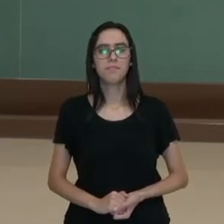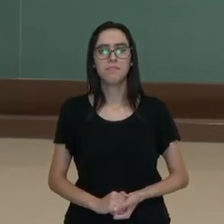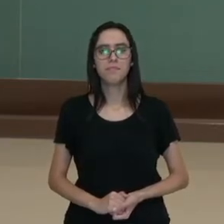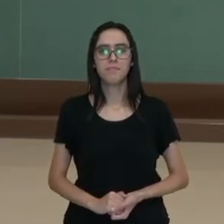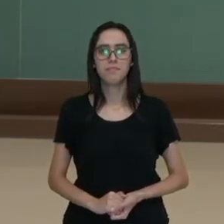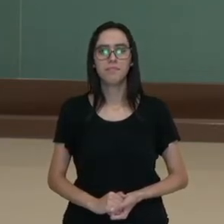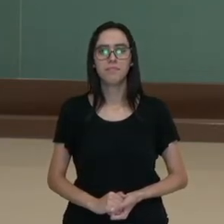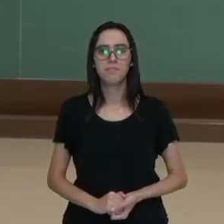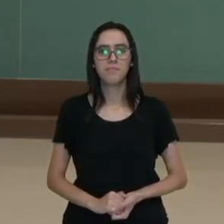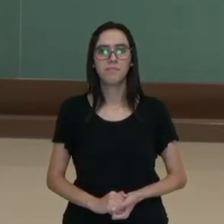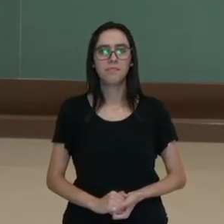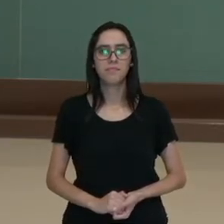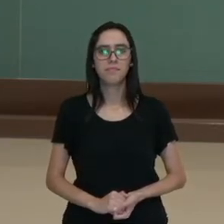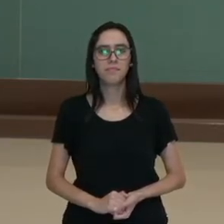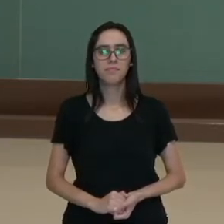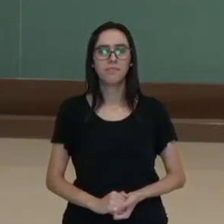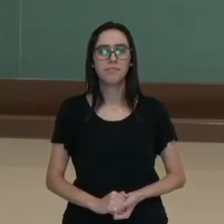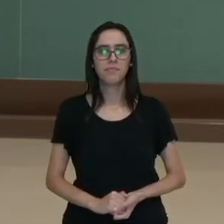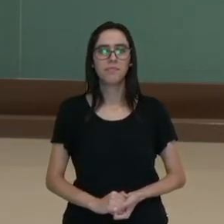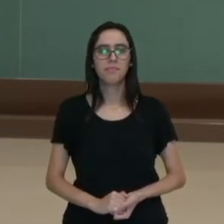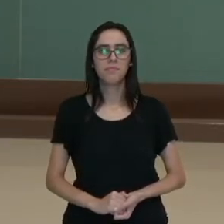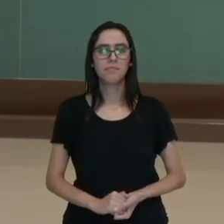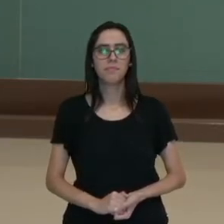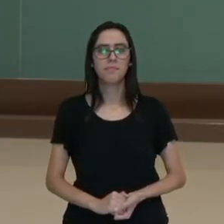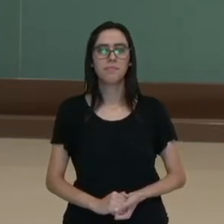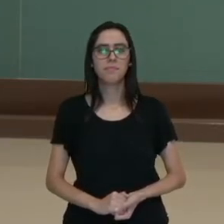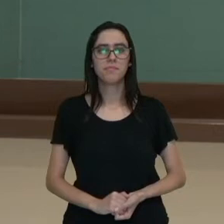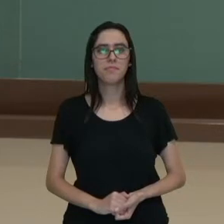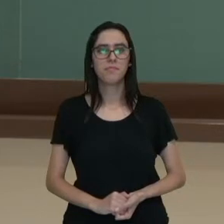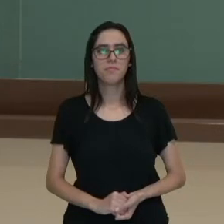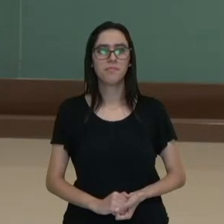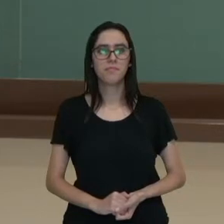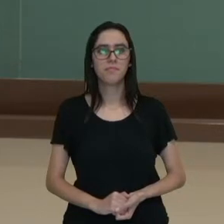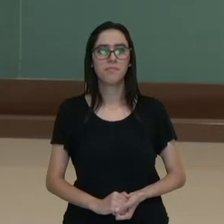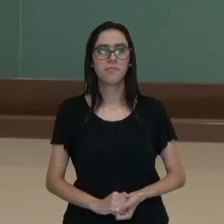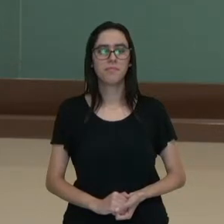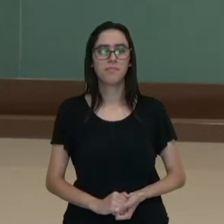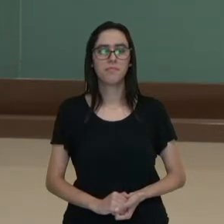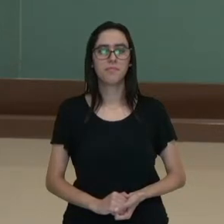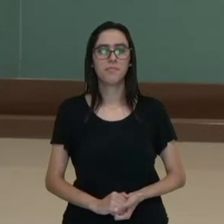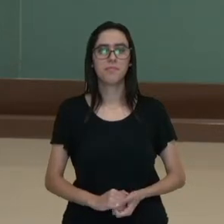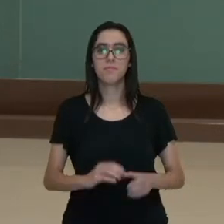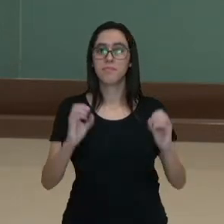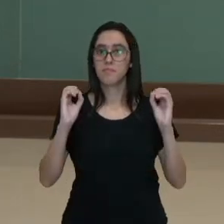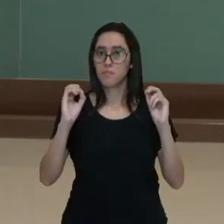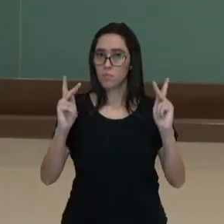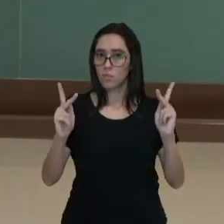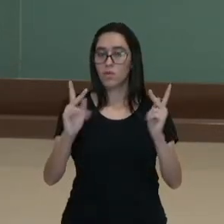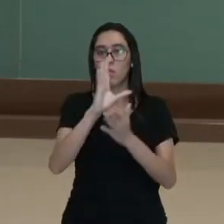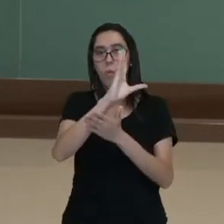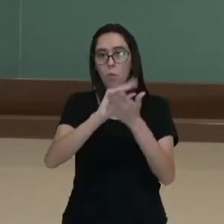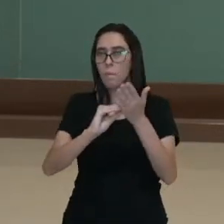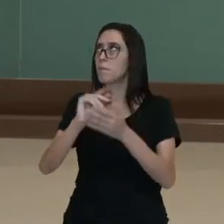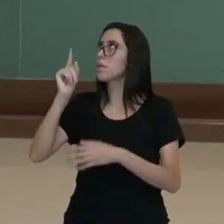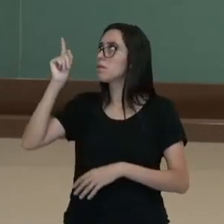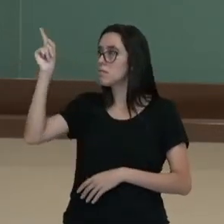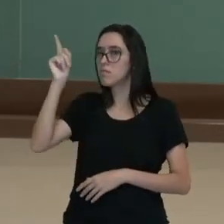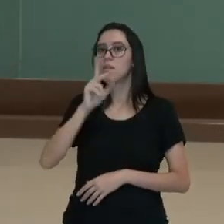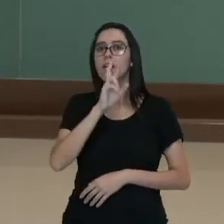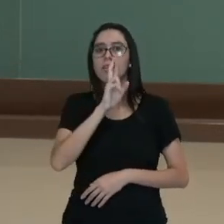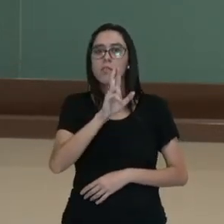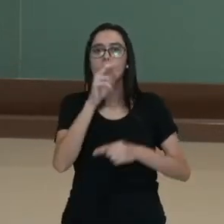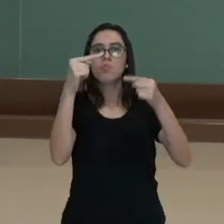quer, espere hasta que llegue espaço empleado. Ok? Copiaram no caderno, vão preencher